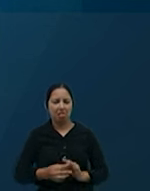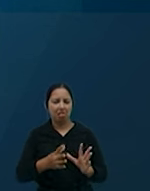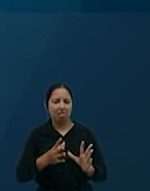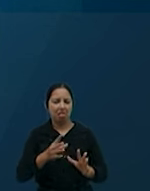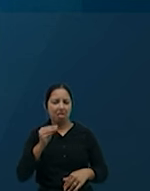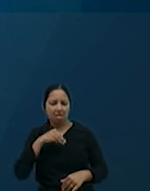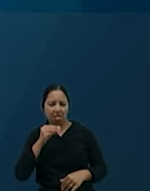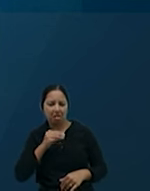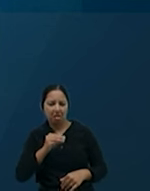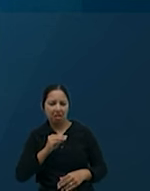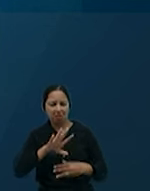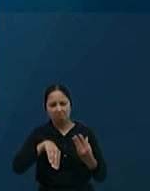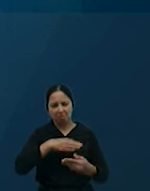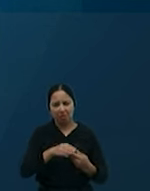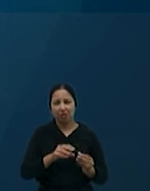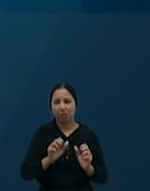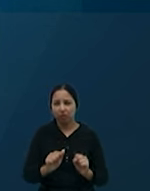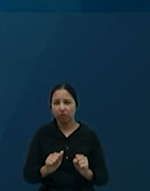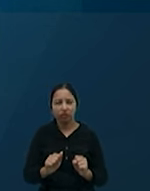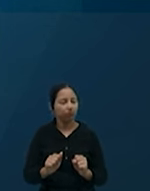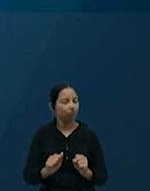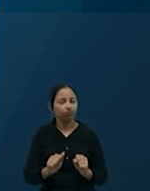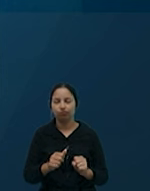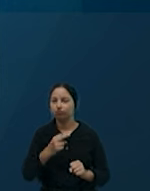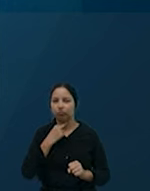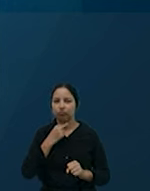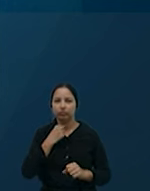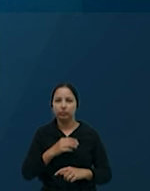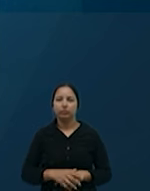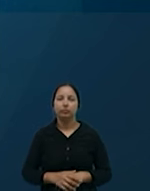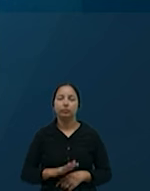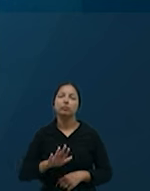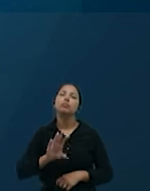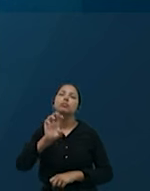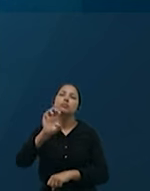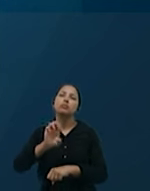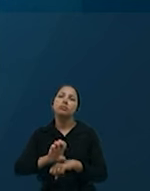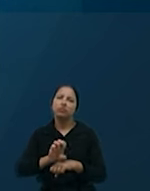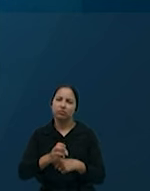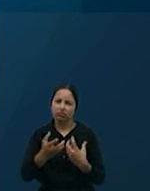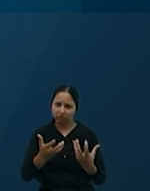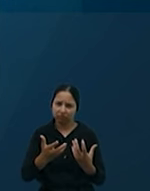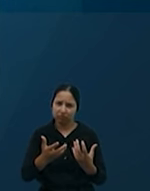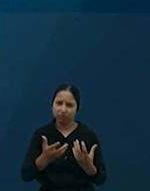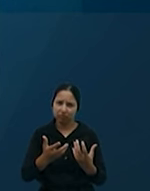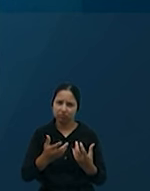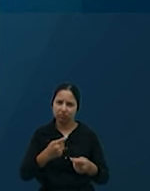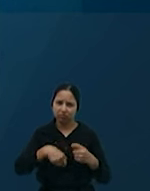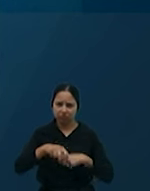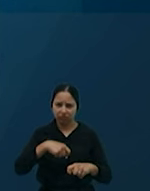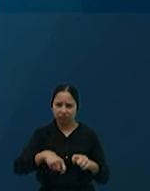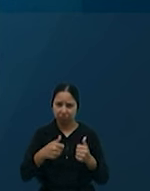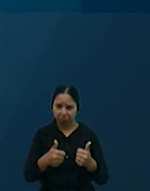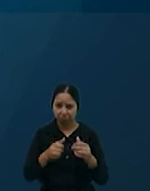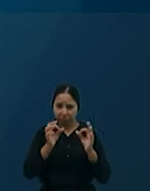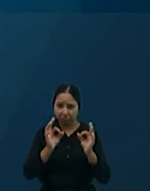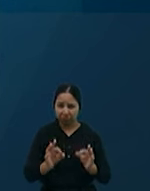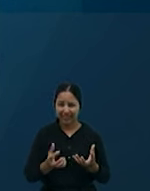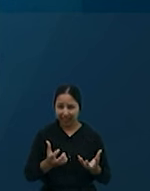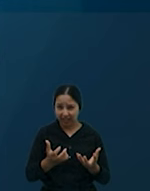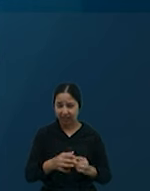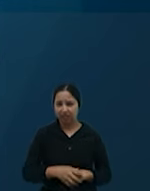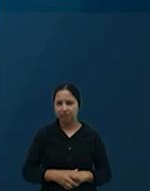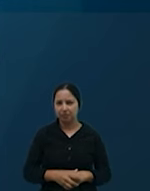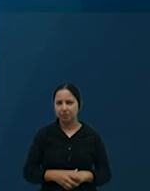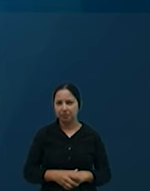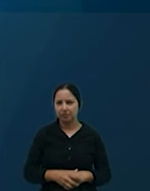O Estado tem interesse na boa administração? É de interesse do Estado contribuir para